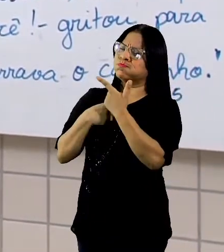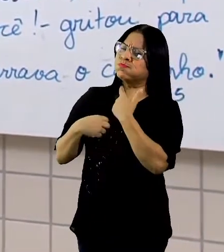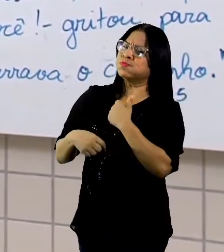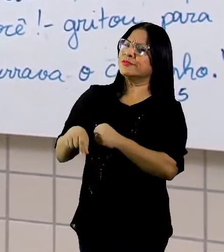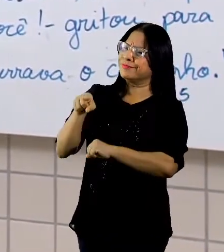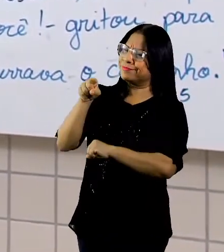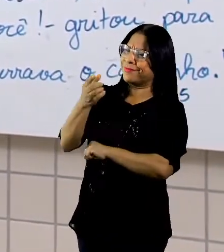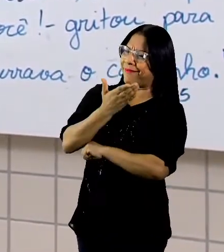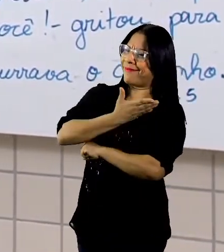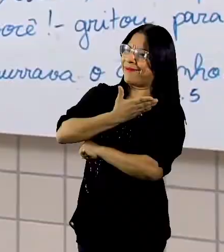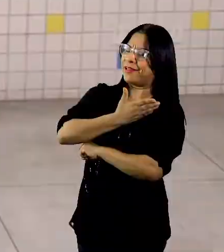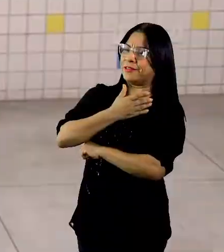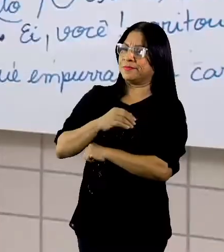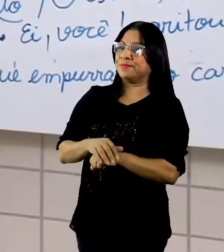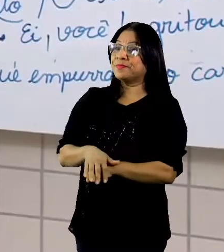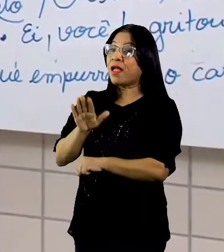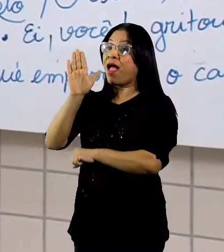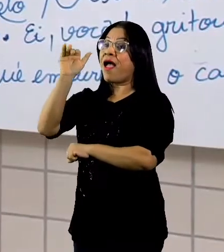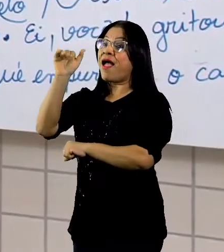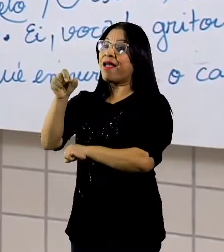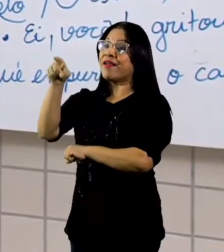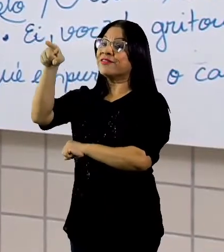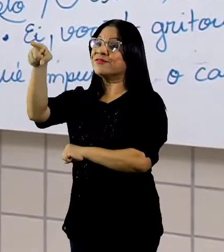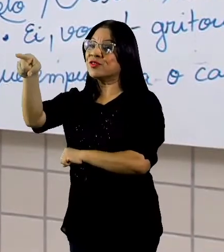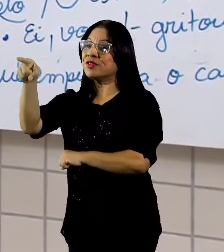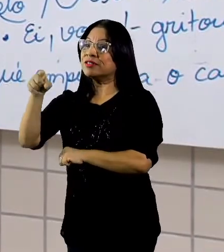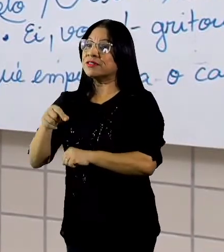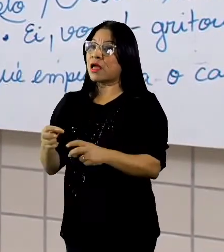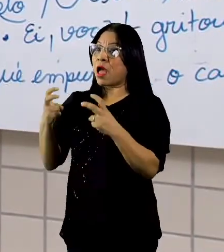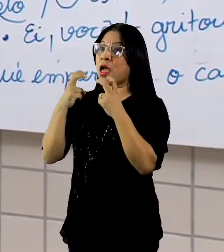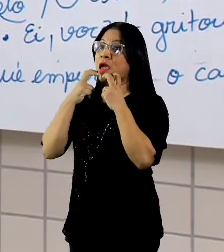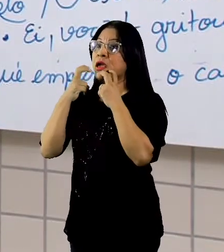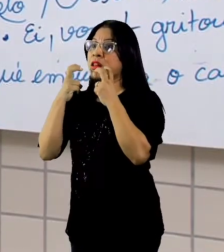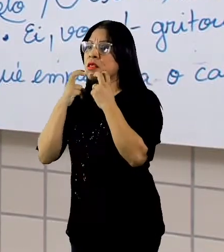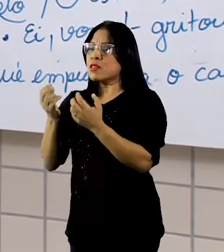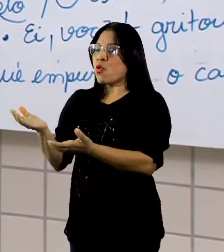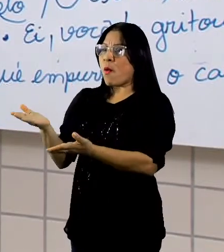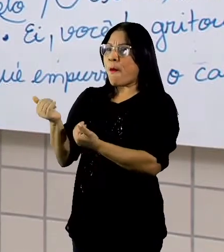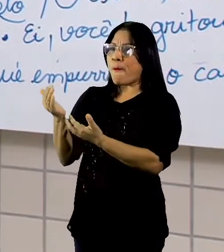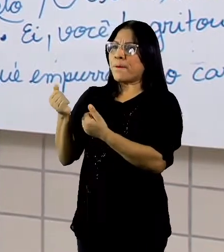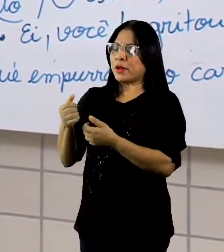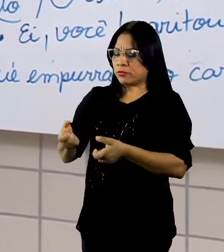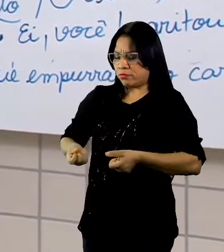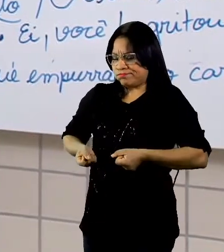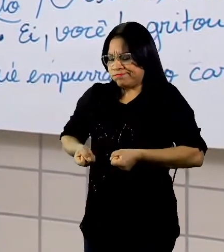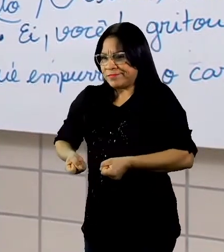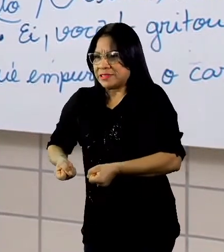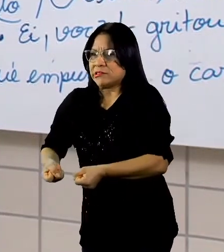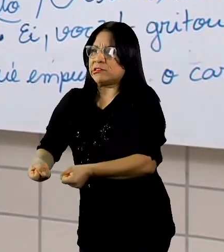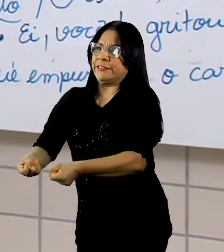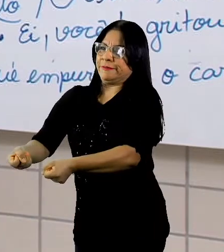você, gritou para o jovem que e empurrava o carrinho.